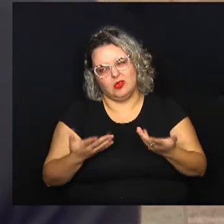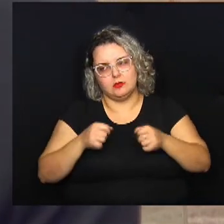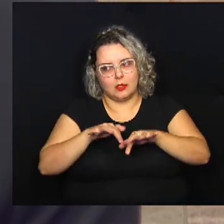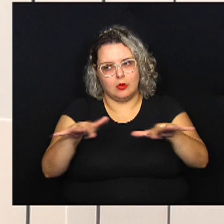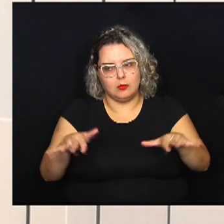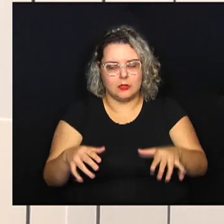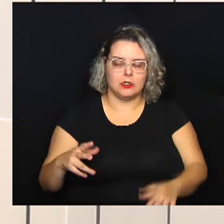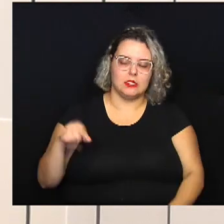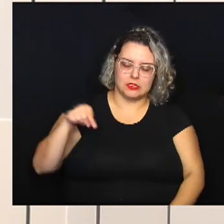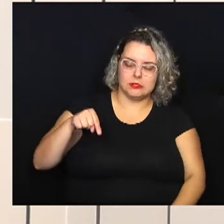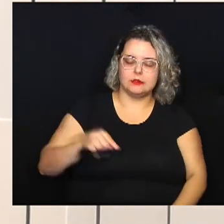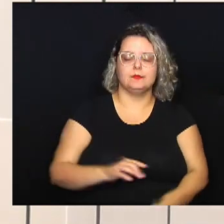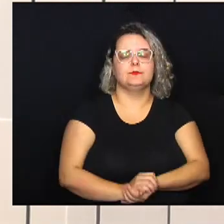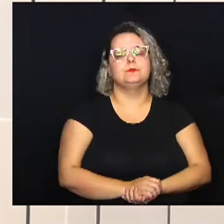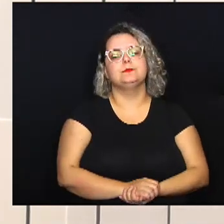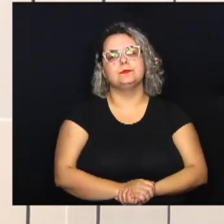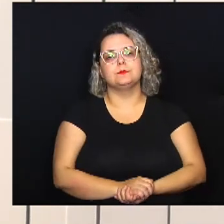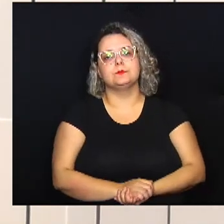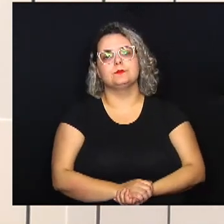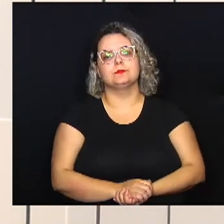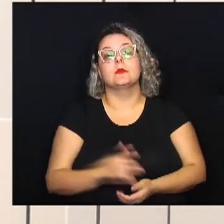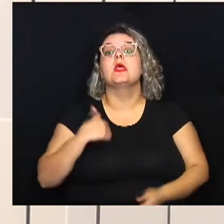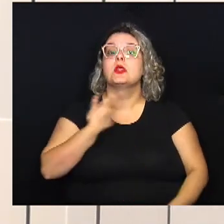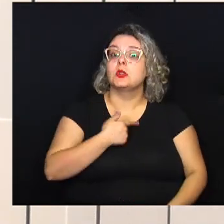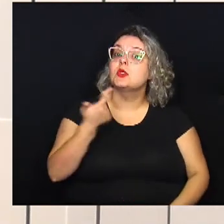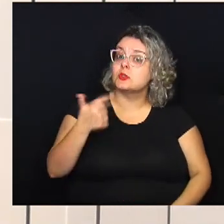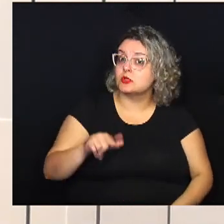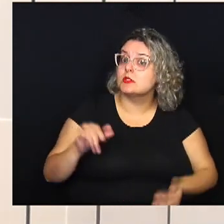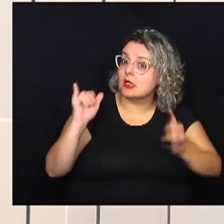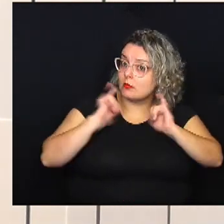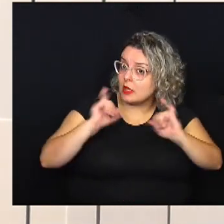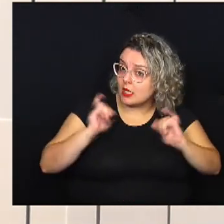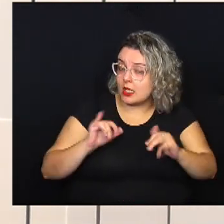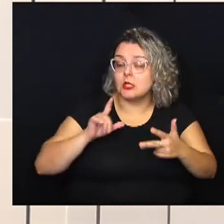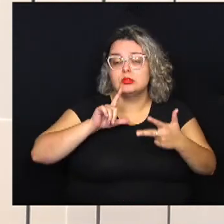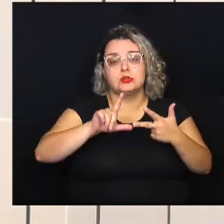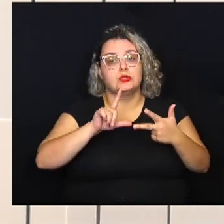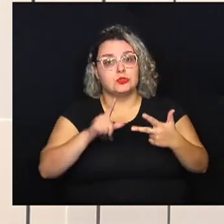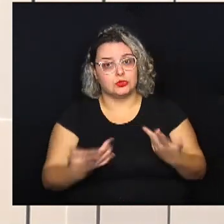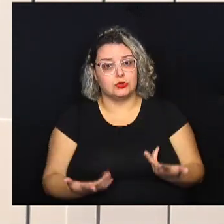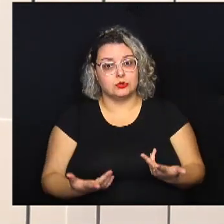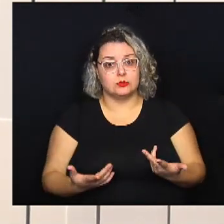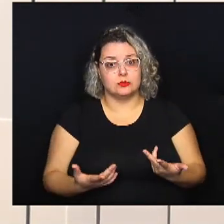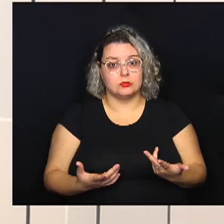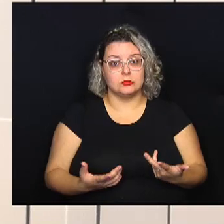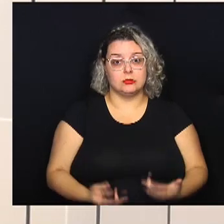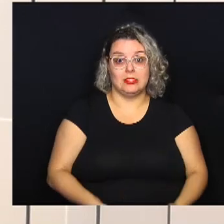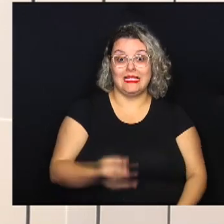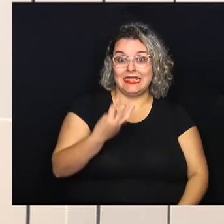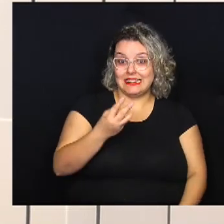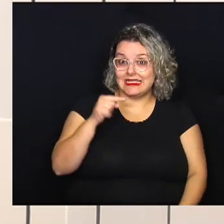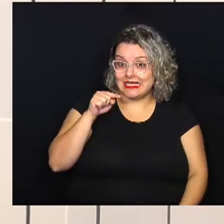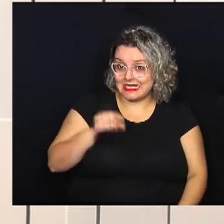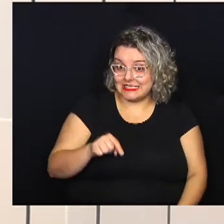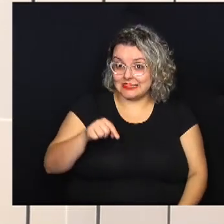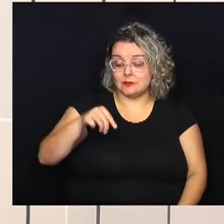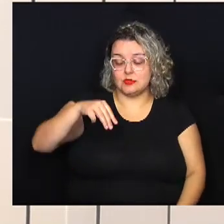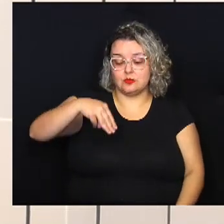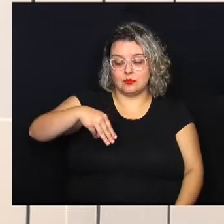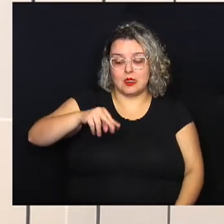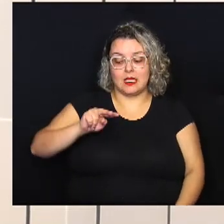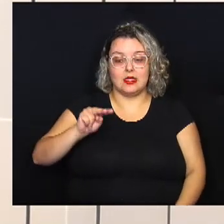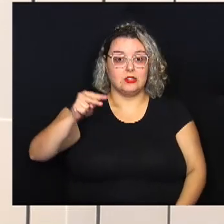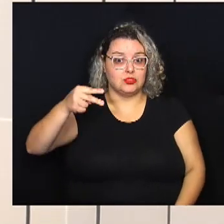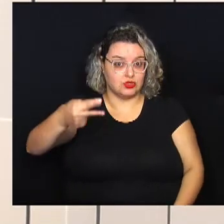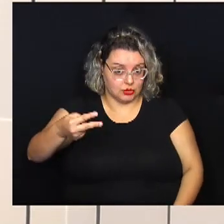particular. E a gente segue aqui com as notícias do Legislativo e com 3.000 metros quadrados